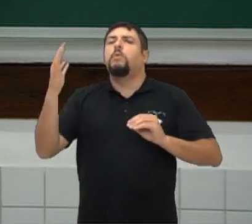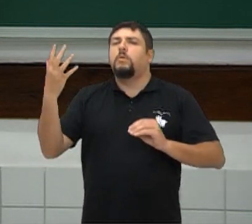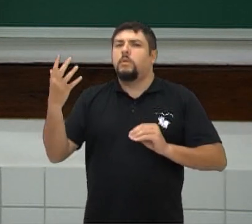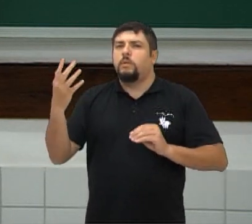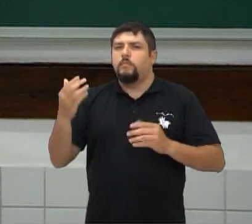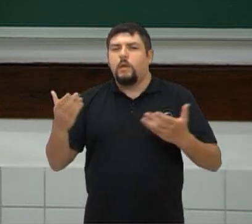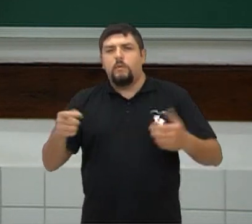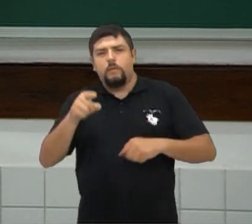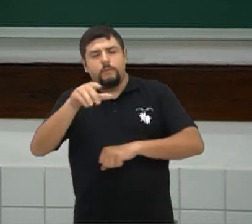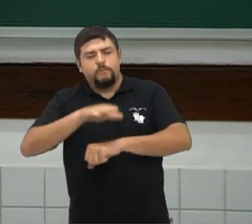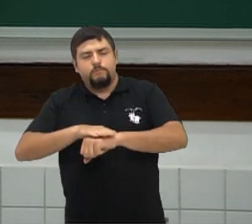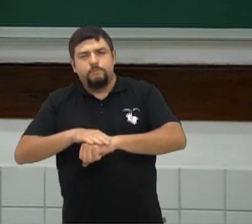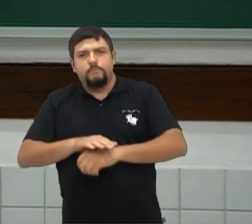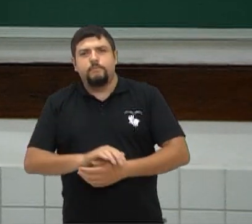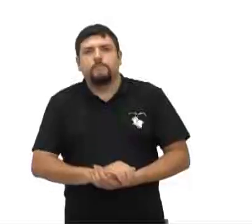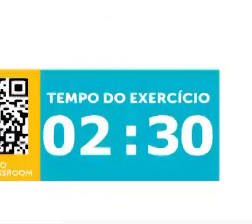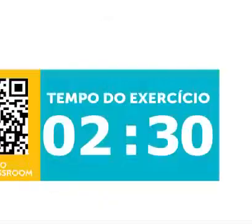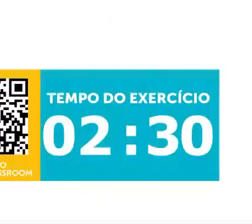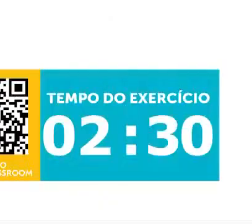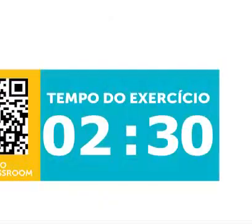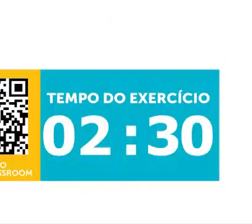aqui. Agora é com vocês.